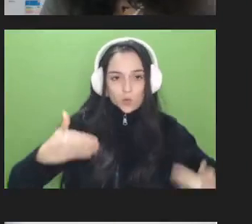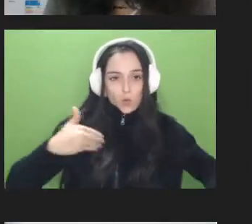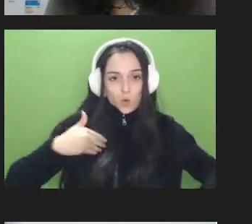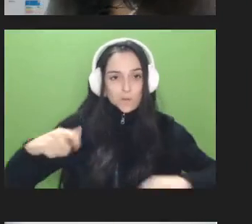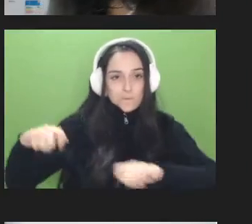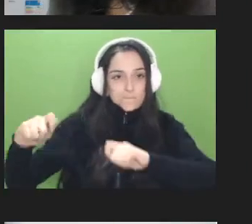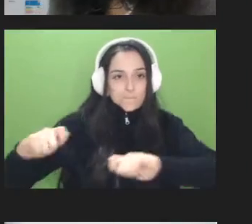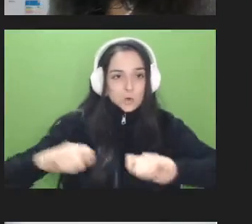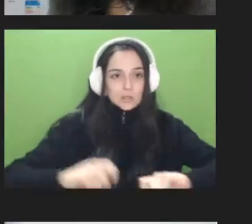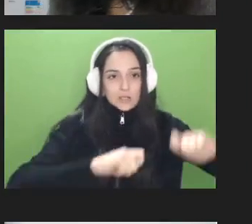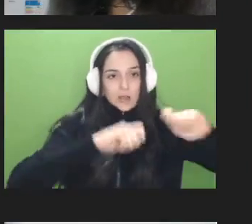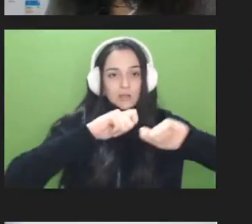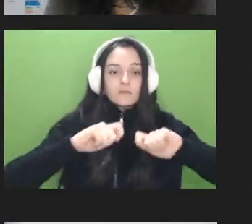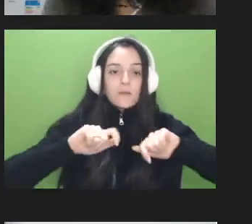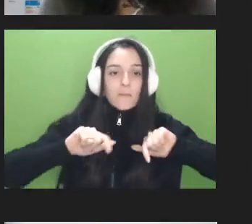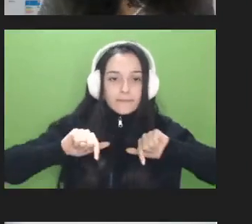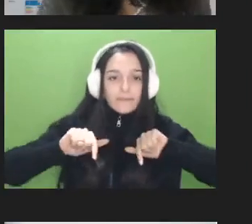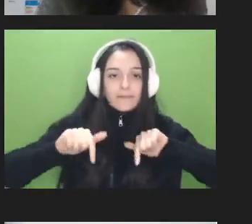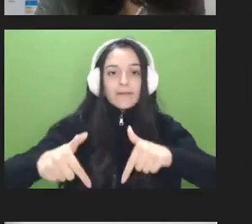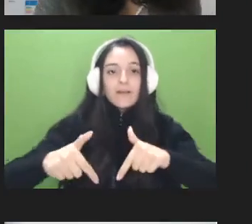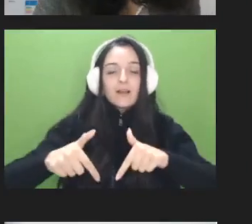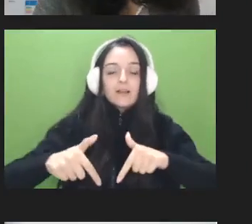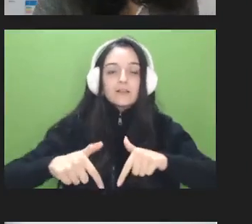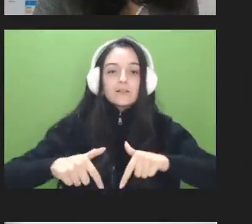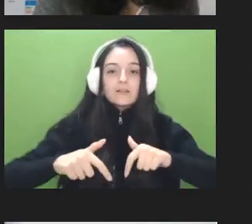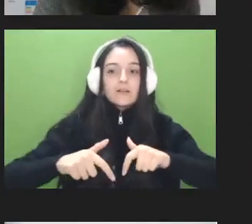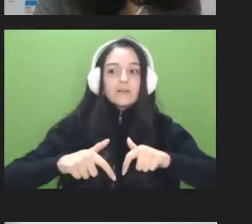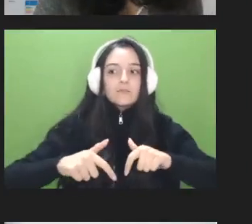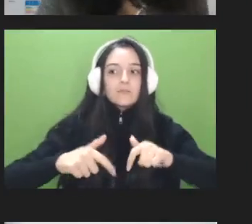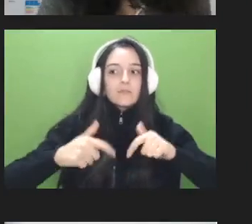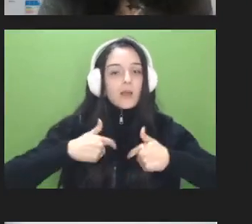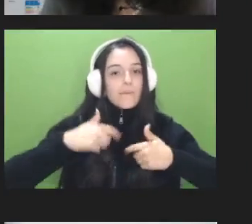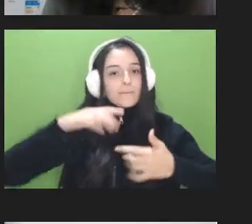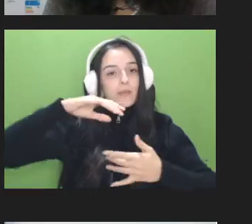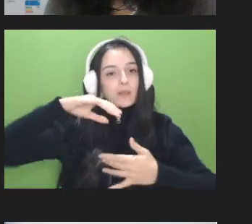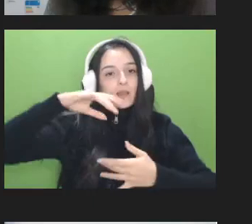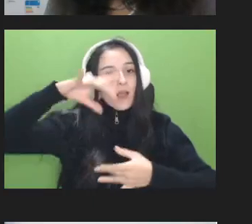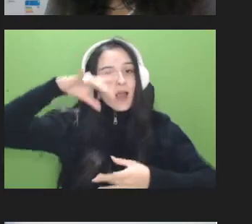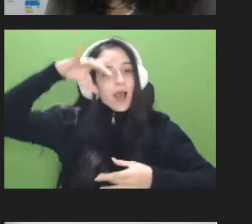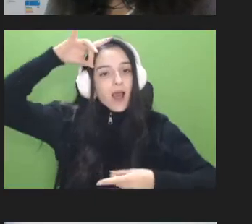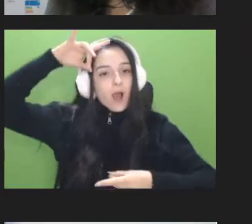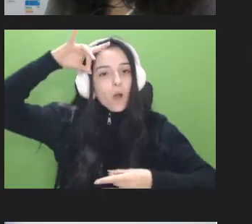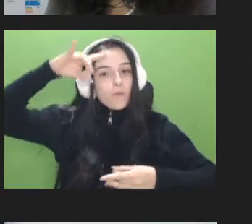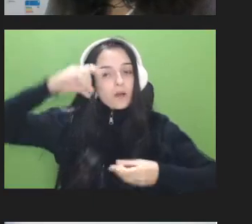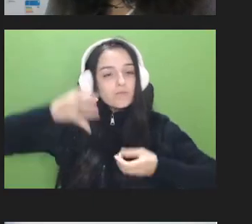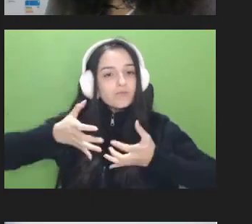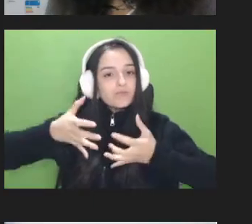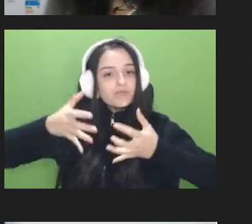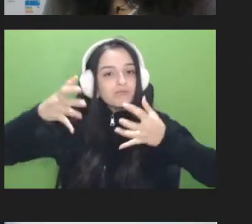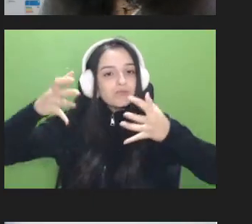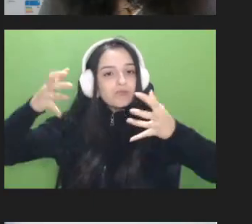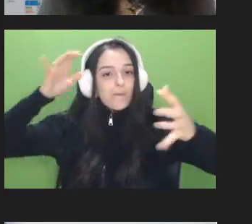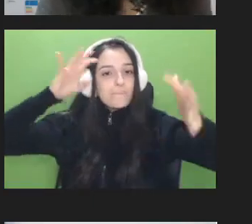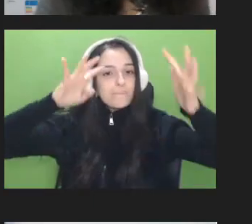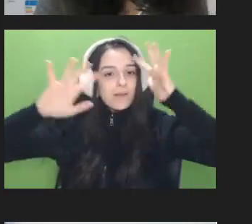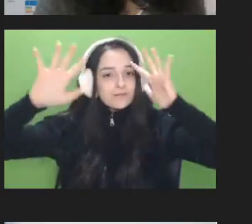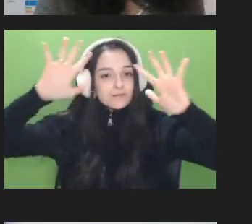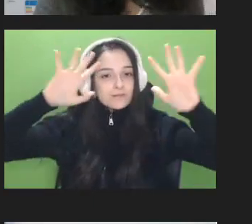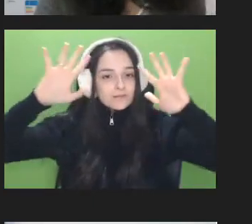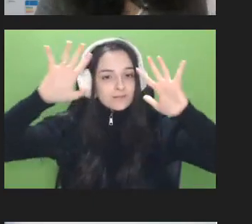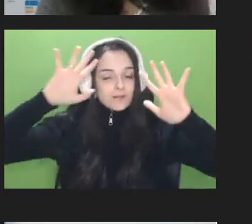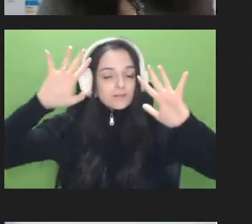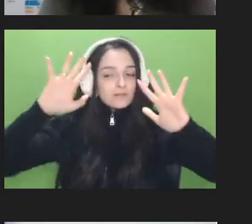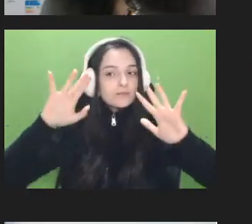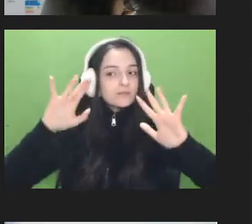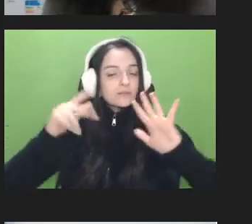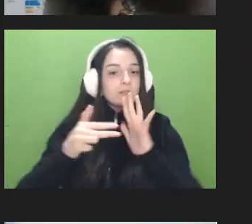agir, aumenta ou diminui a potência da minha alma para pensar. Isso implica pensar que viver é mais